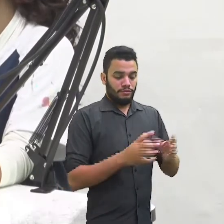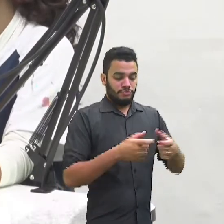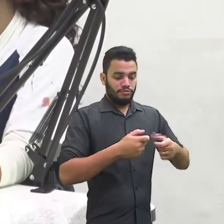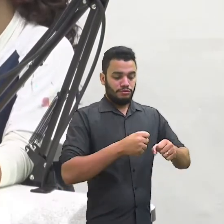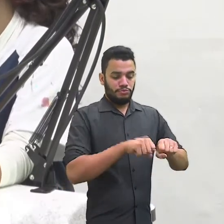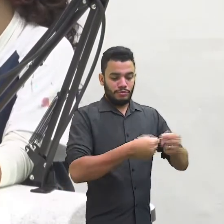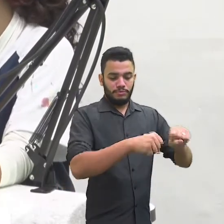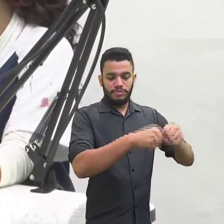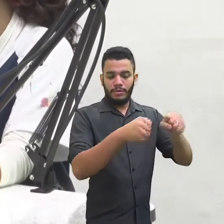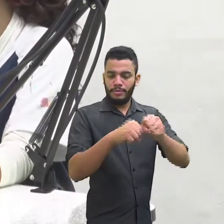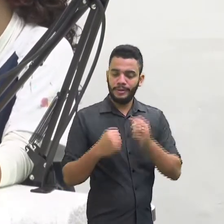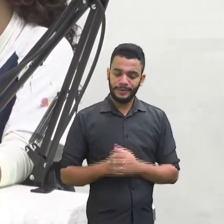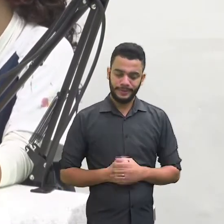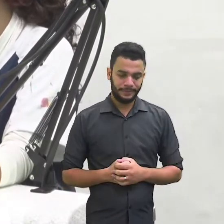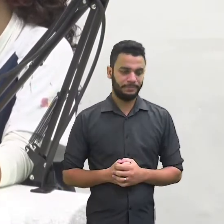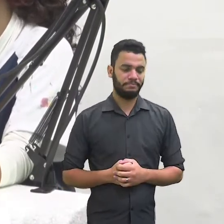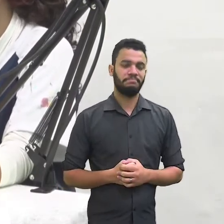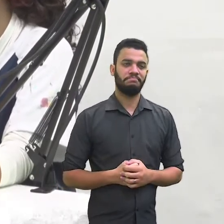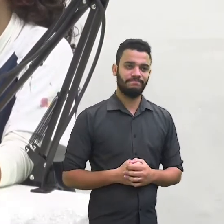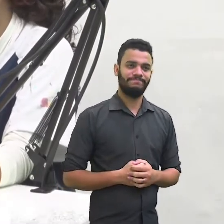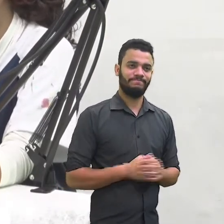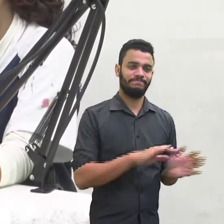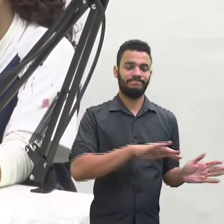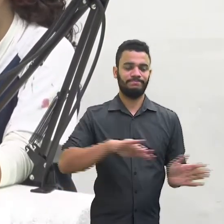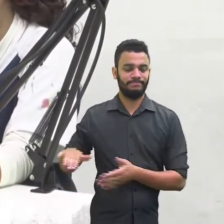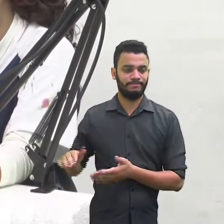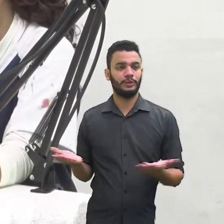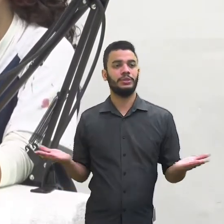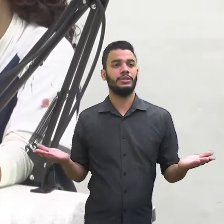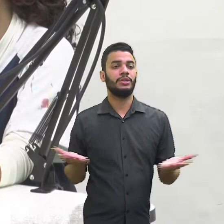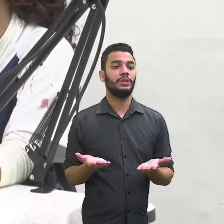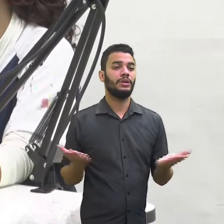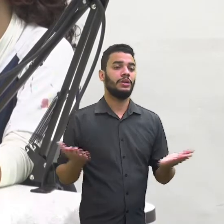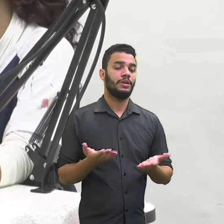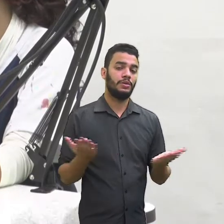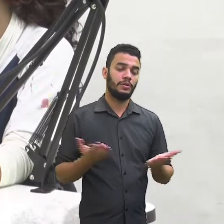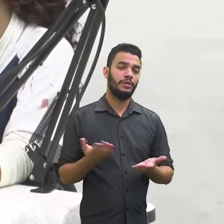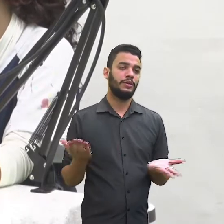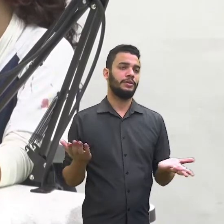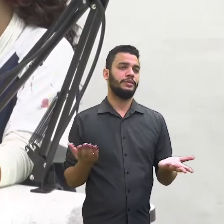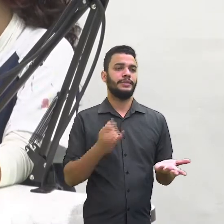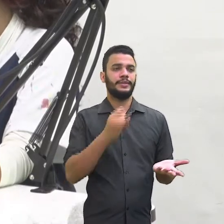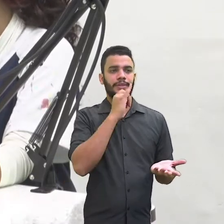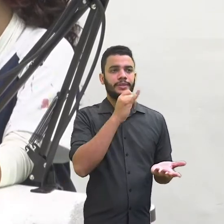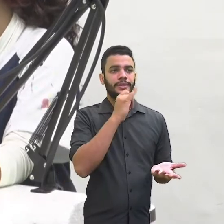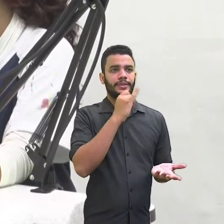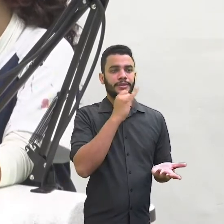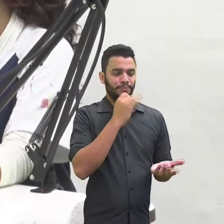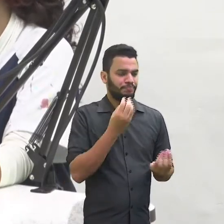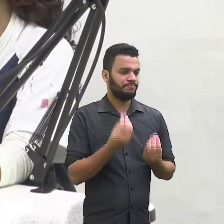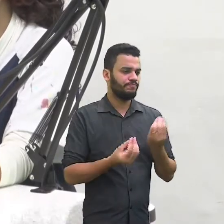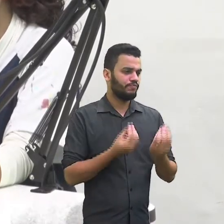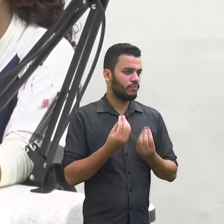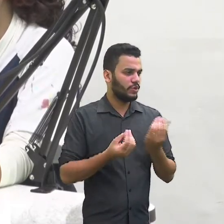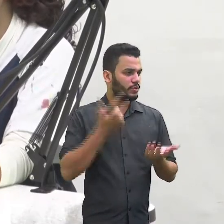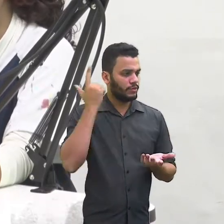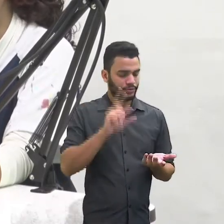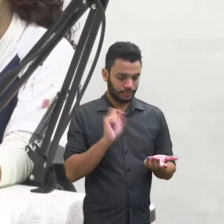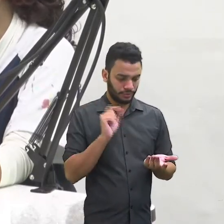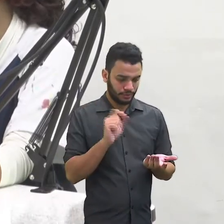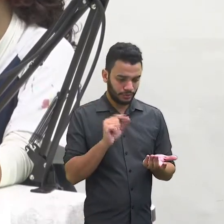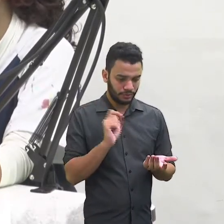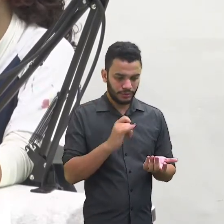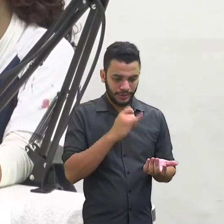Como resolver a falta de tempo que muitos pais sentem hoje para estar com seus filhos? O que diria a esses que sentem